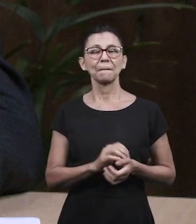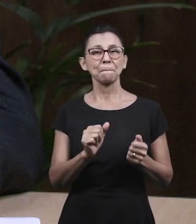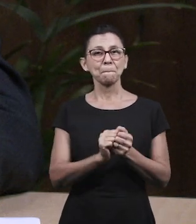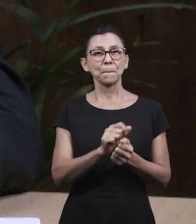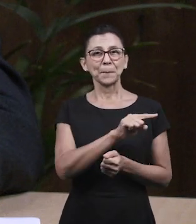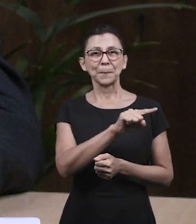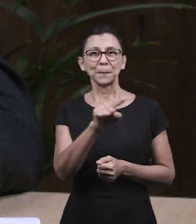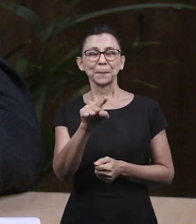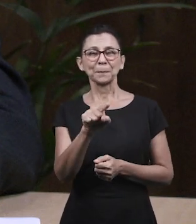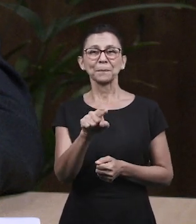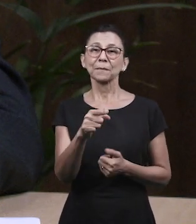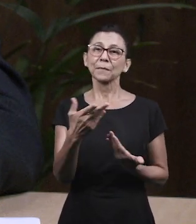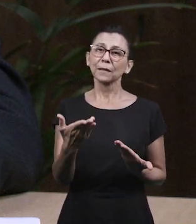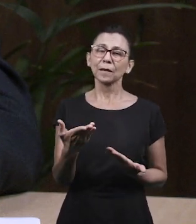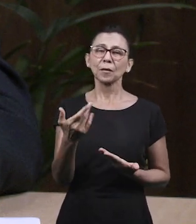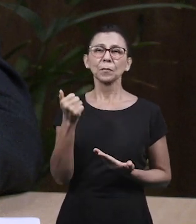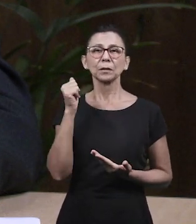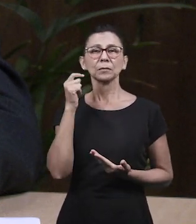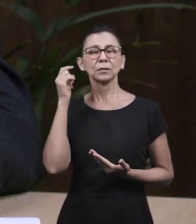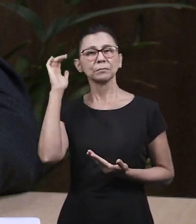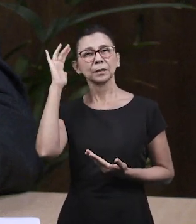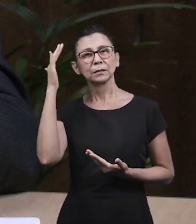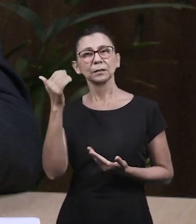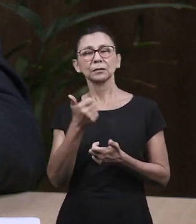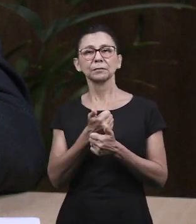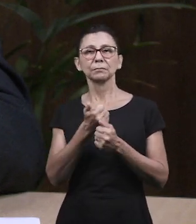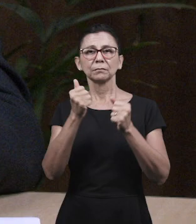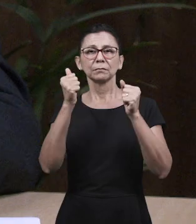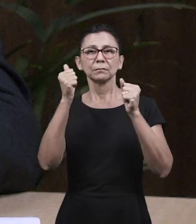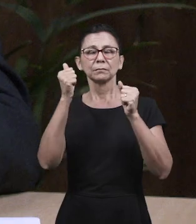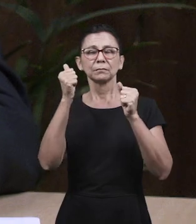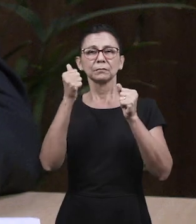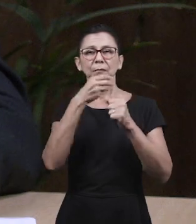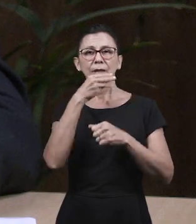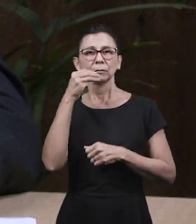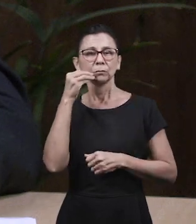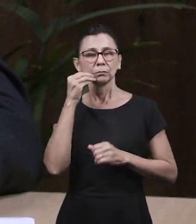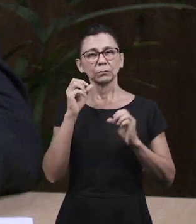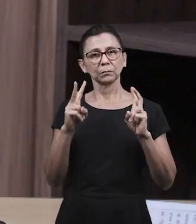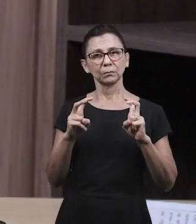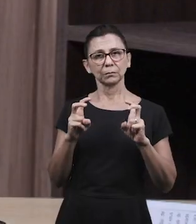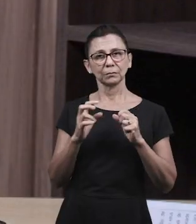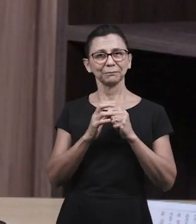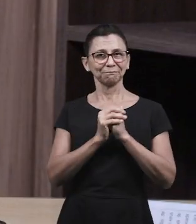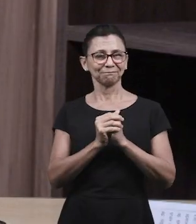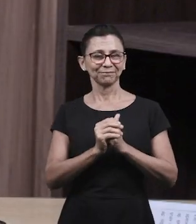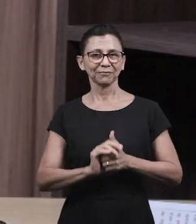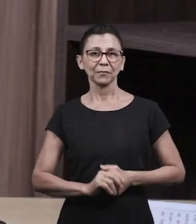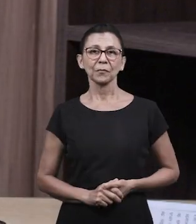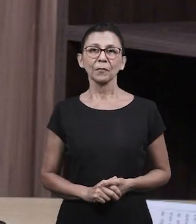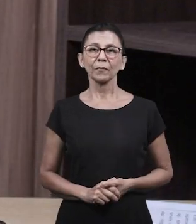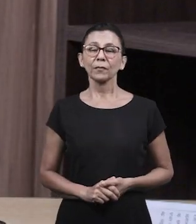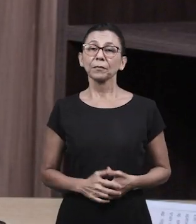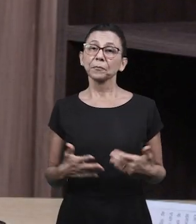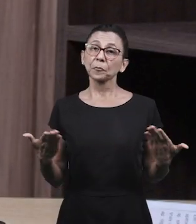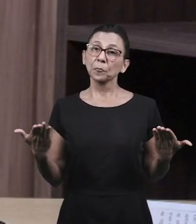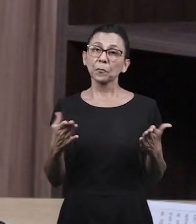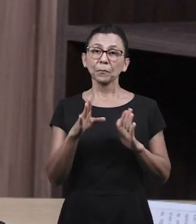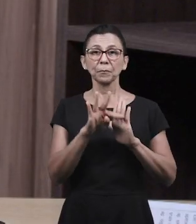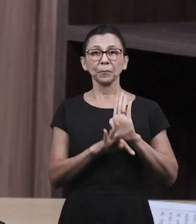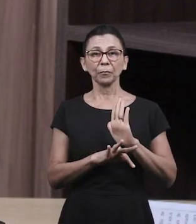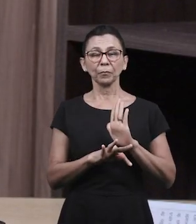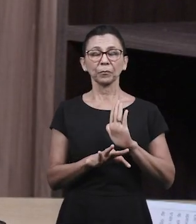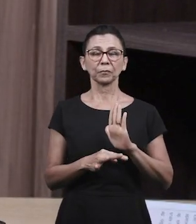para alcançarmos alguma coisa a respeito daquilo que o Senhor tem para nós, a respeito do jejum. Do jejum, amém. Isso. Então nós vamos agora para o